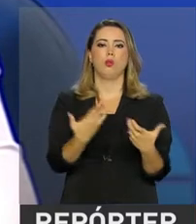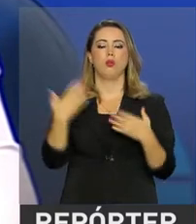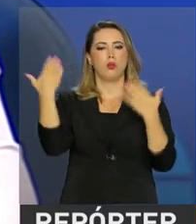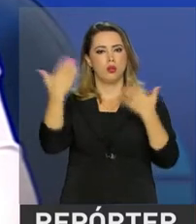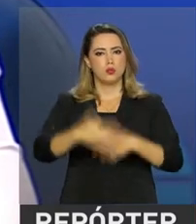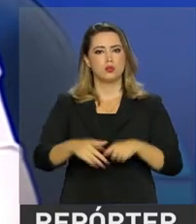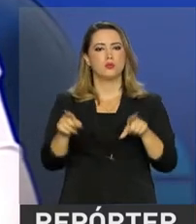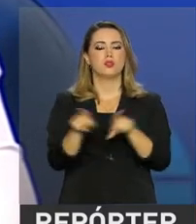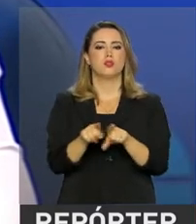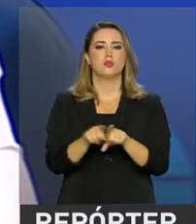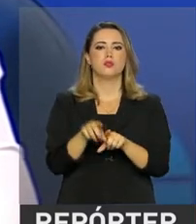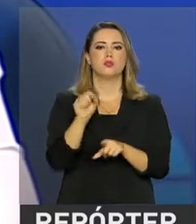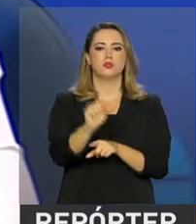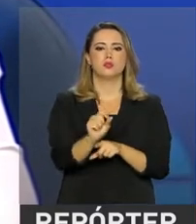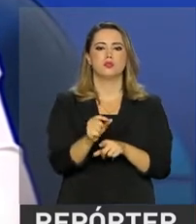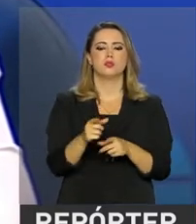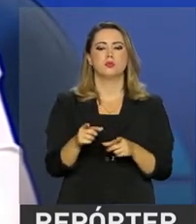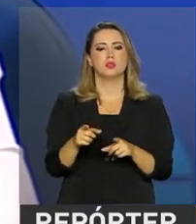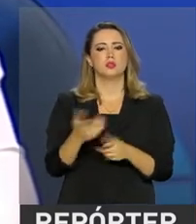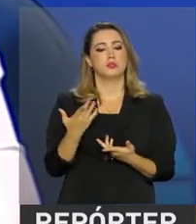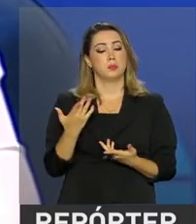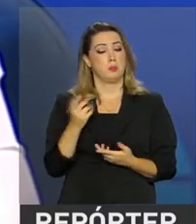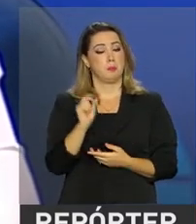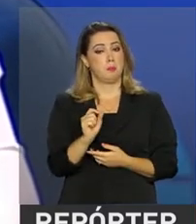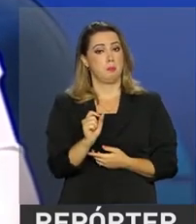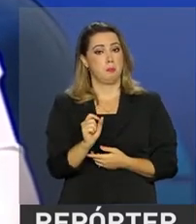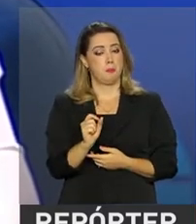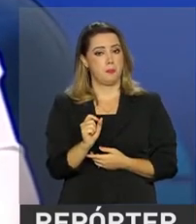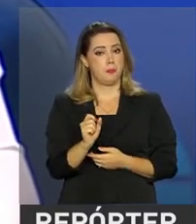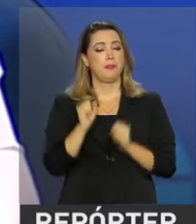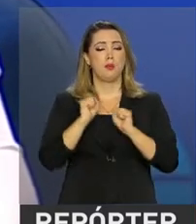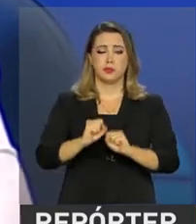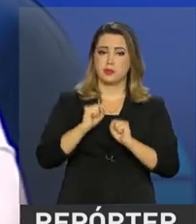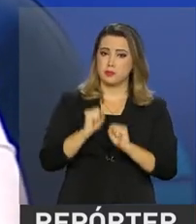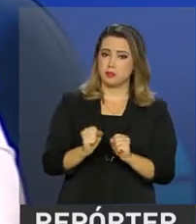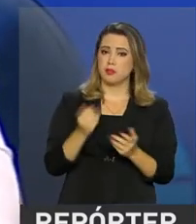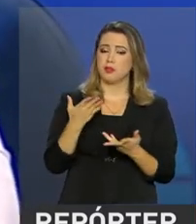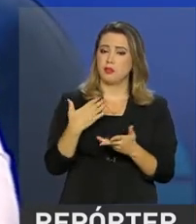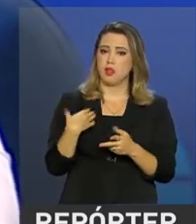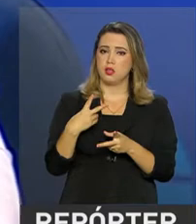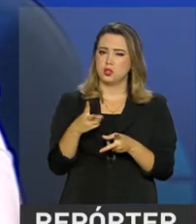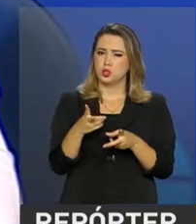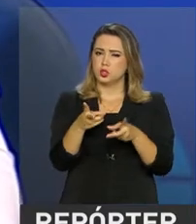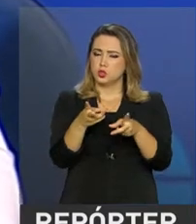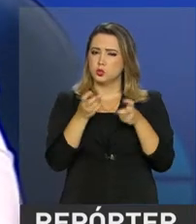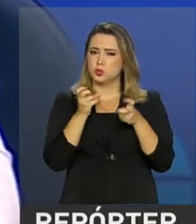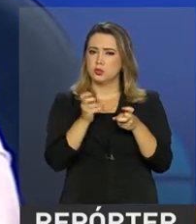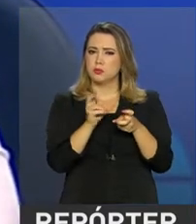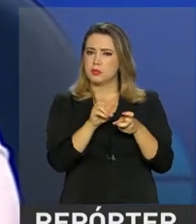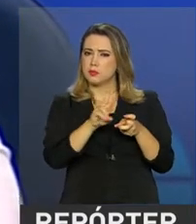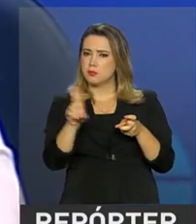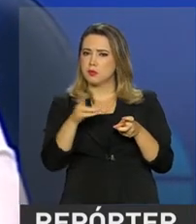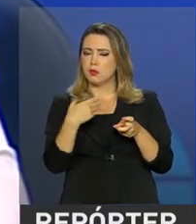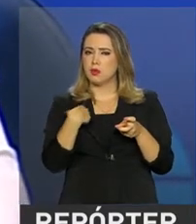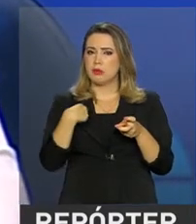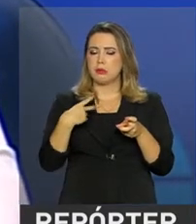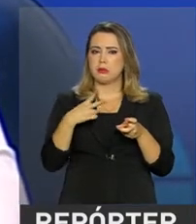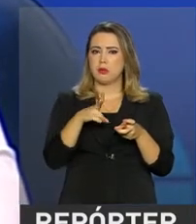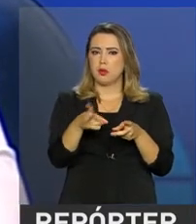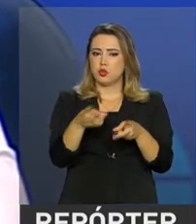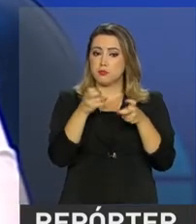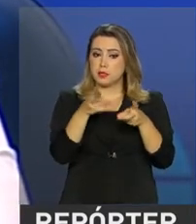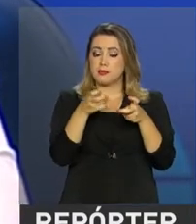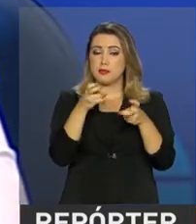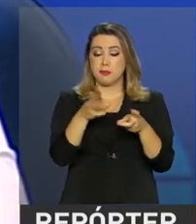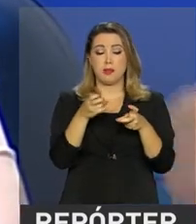prova e também a possibilidade de identificação de transmissores